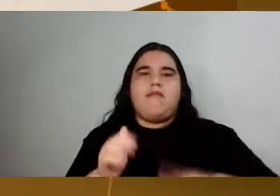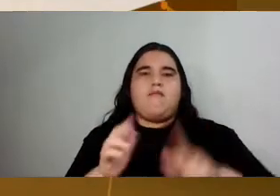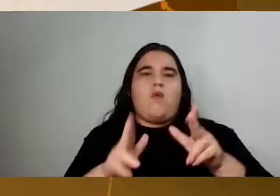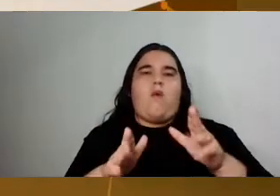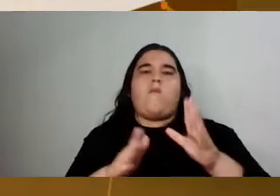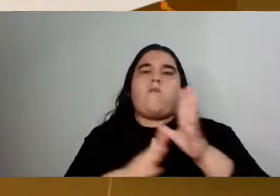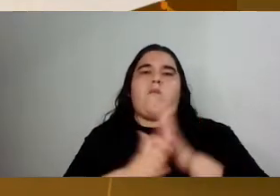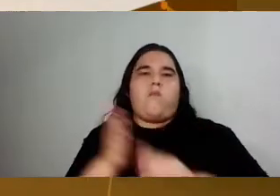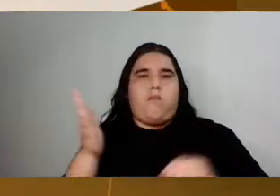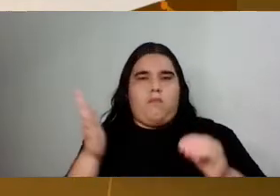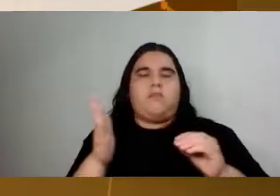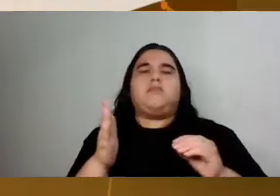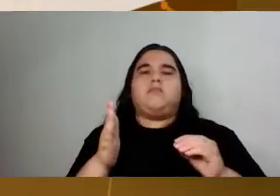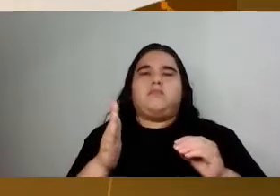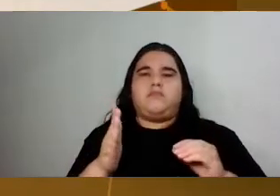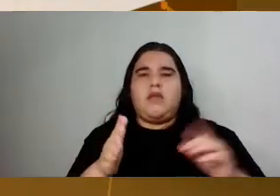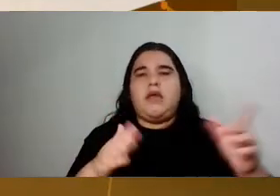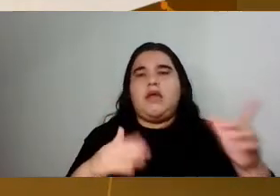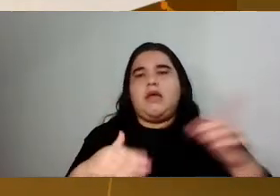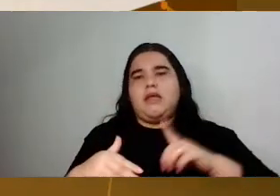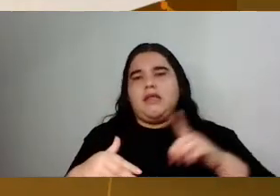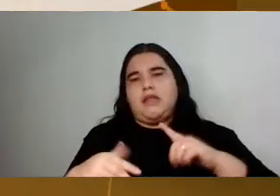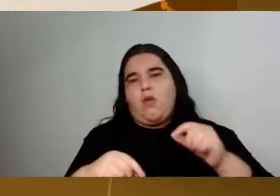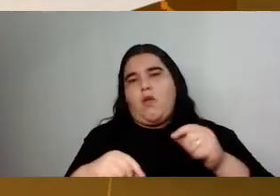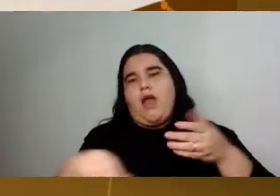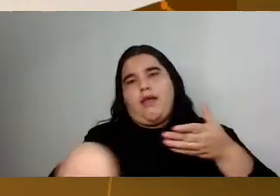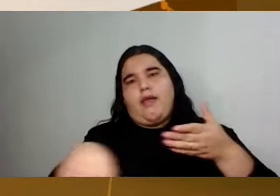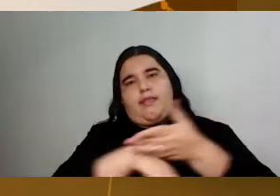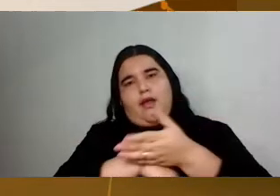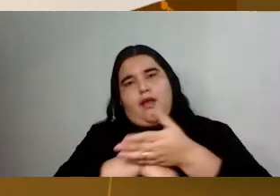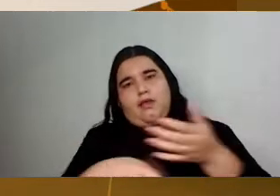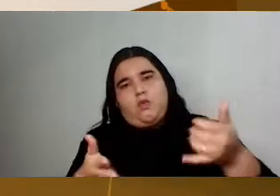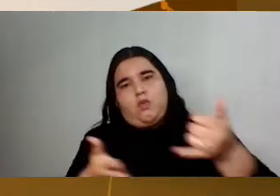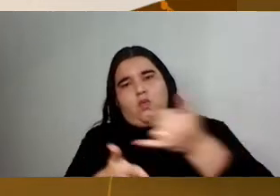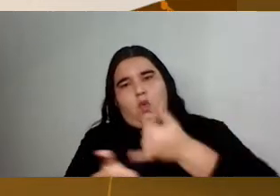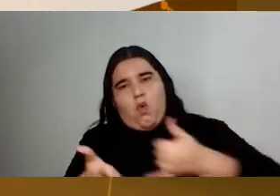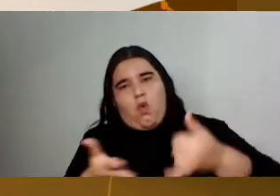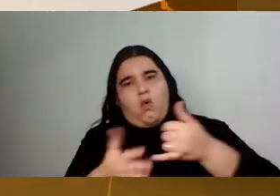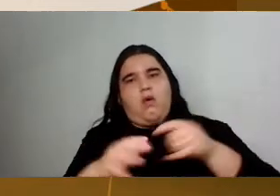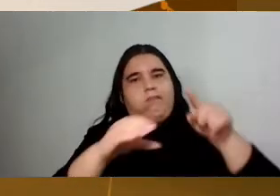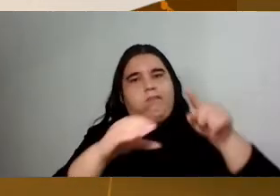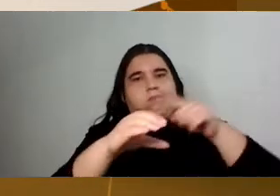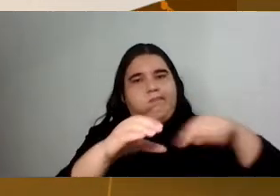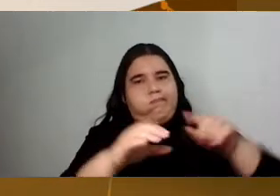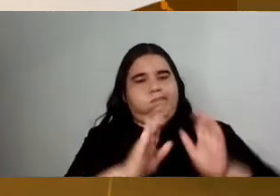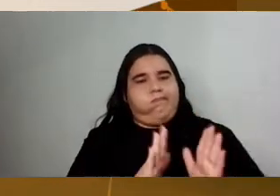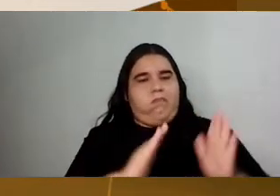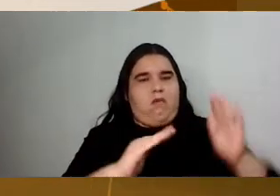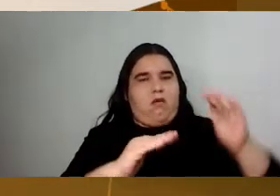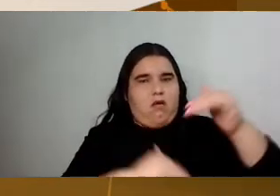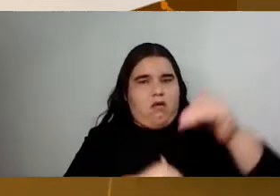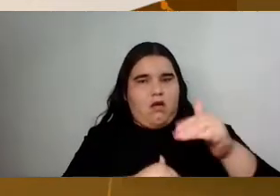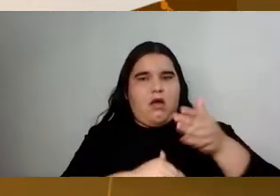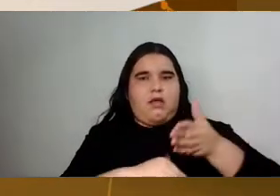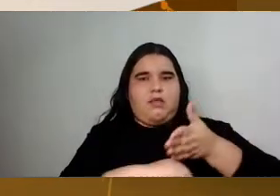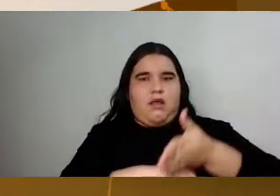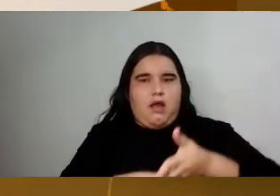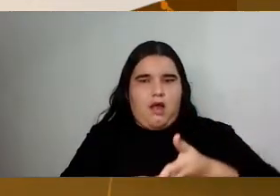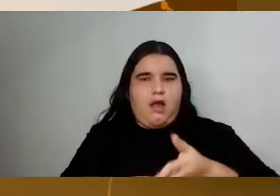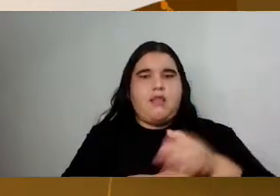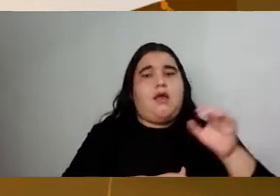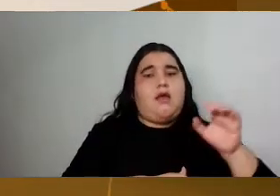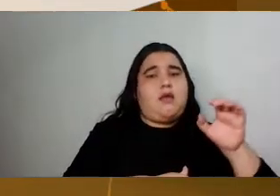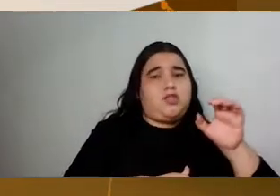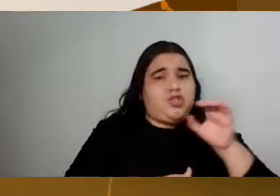nós temos aqui uma entrada do óleo, ele passa pela bomba, passa por um filtro de entrada, aquece